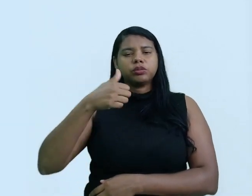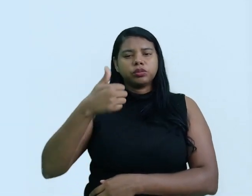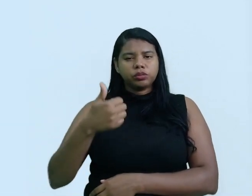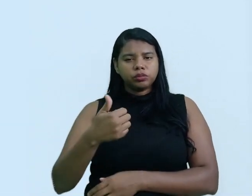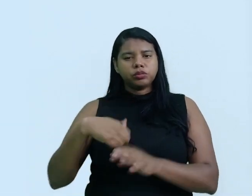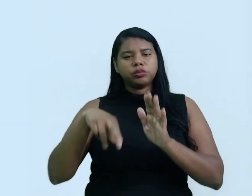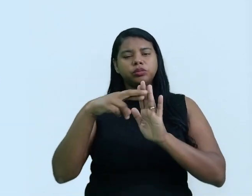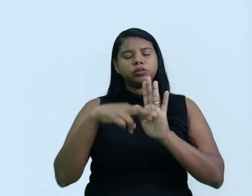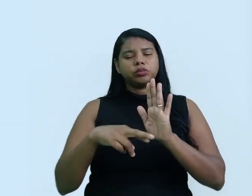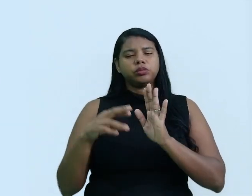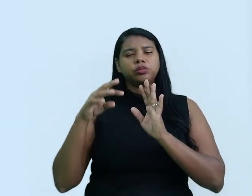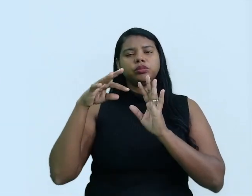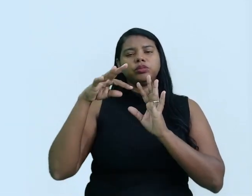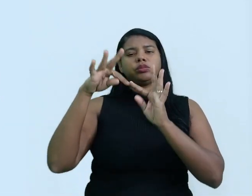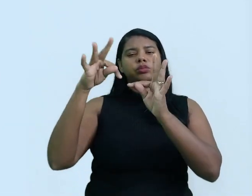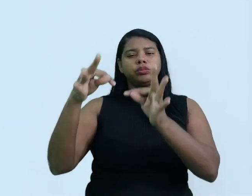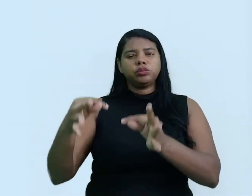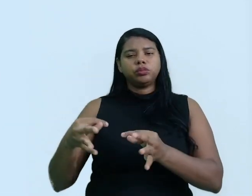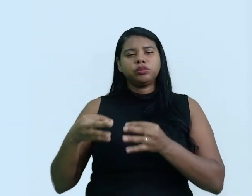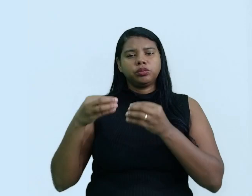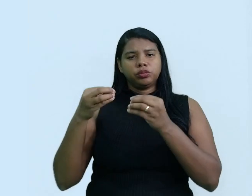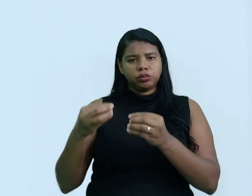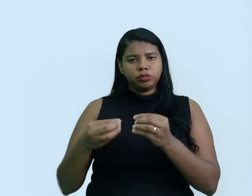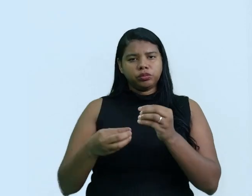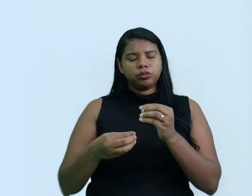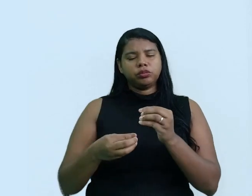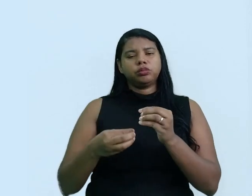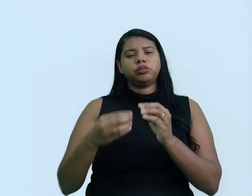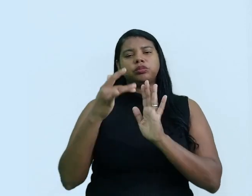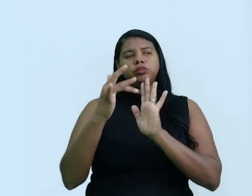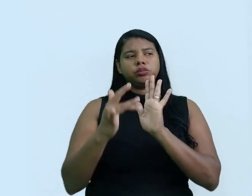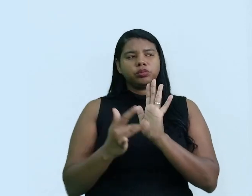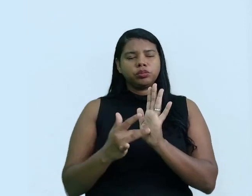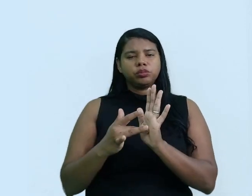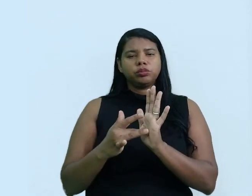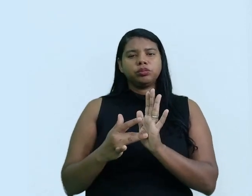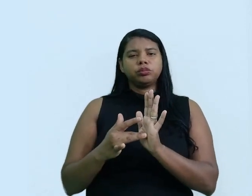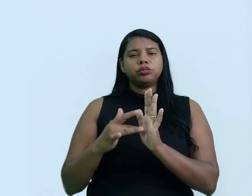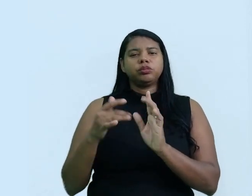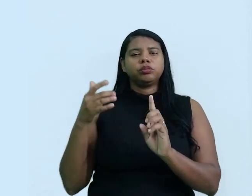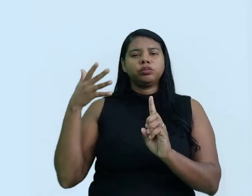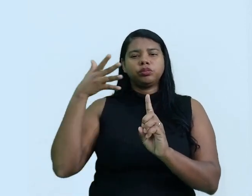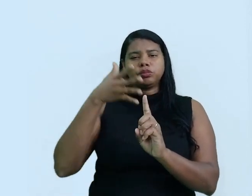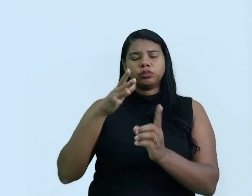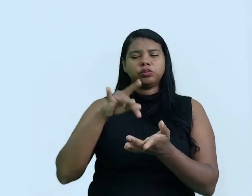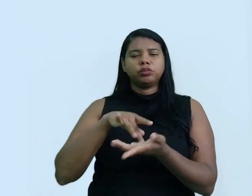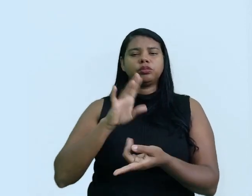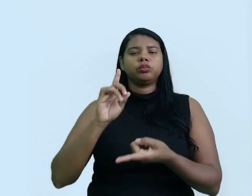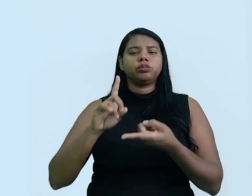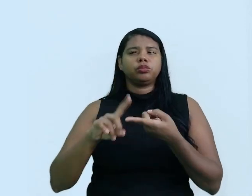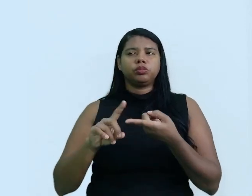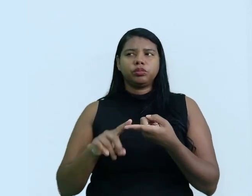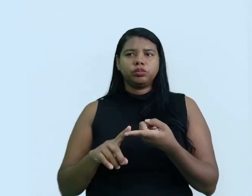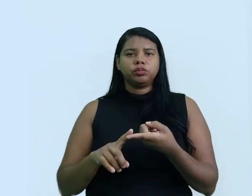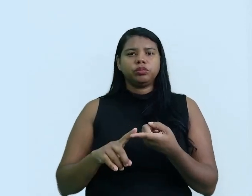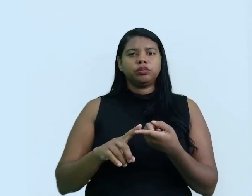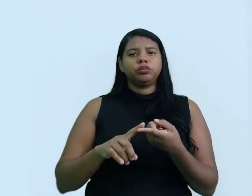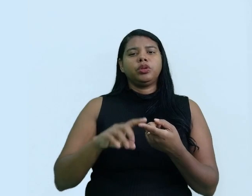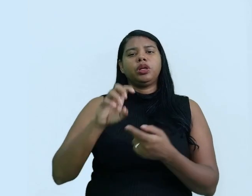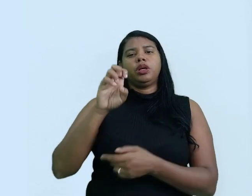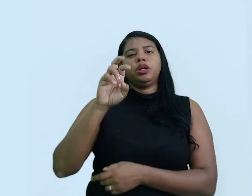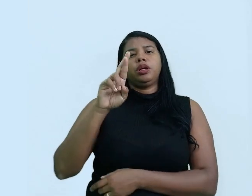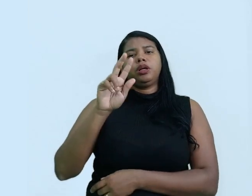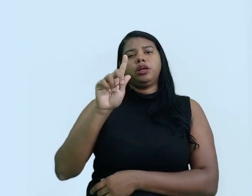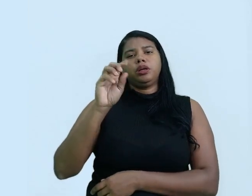norma ela engloba todos esses agentes, tá? Dando uma referência bem legal ao agente ergonômico